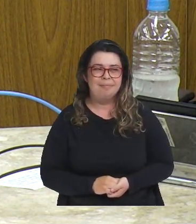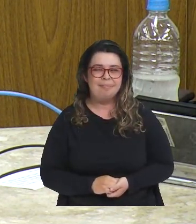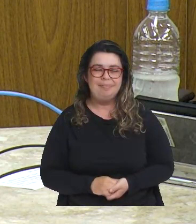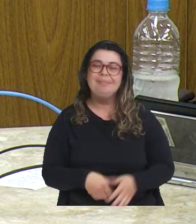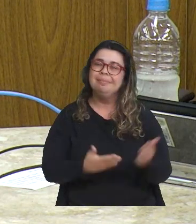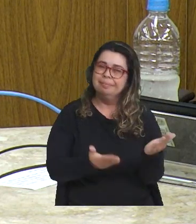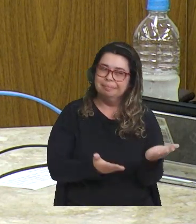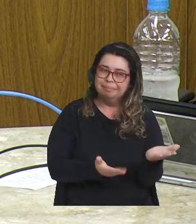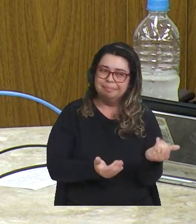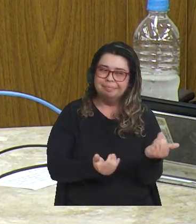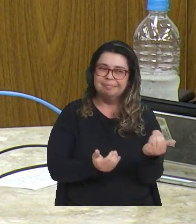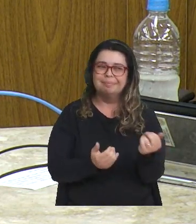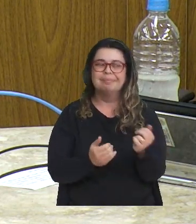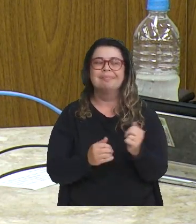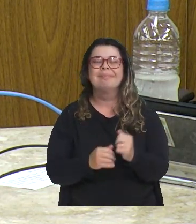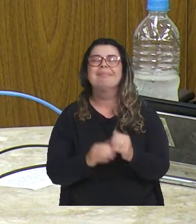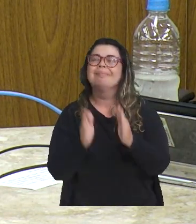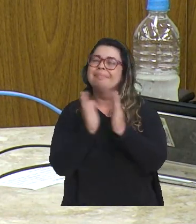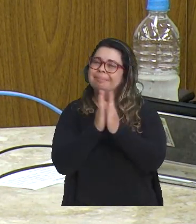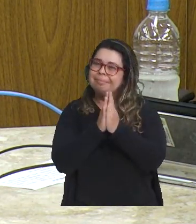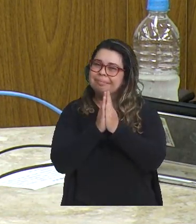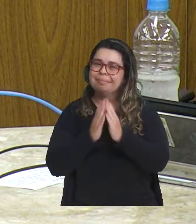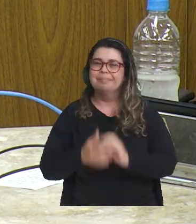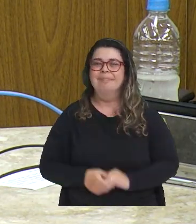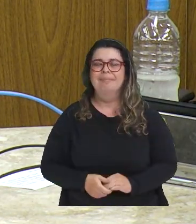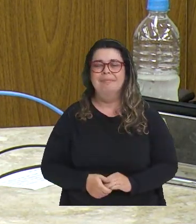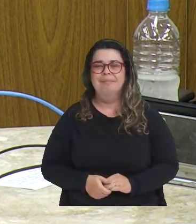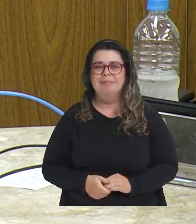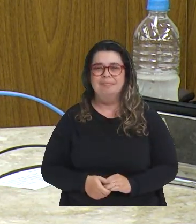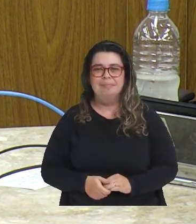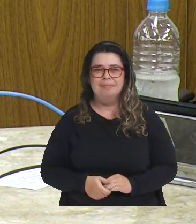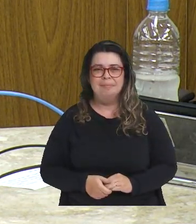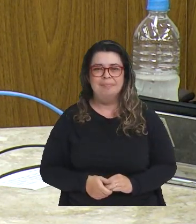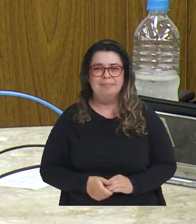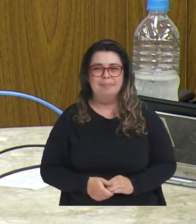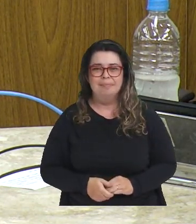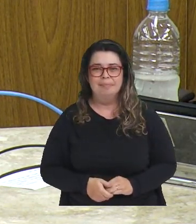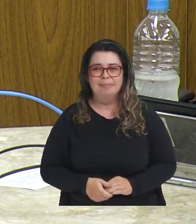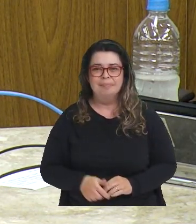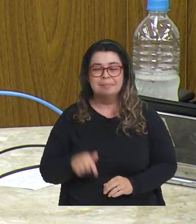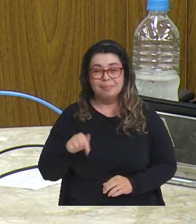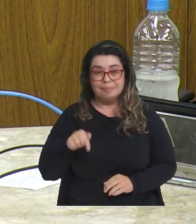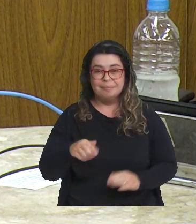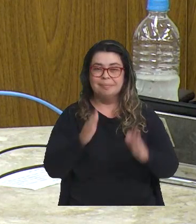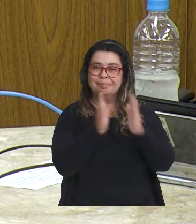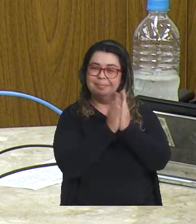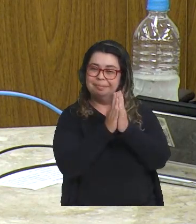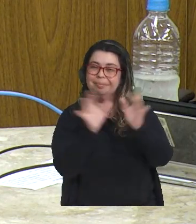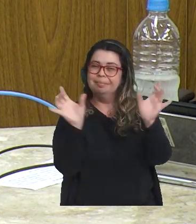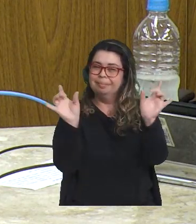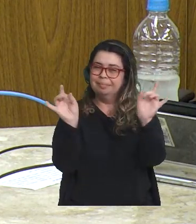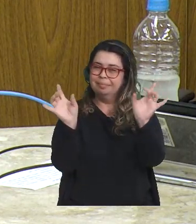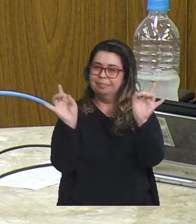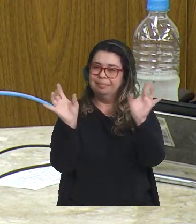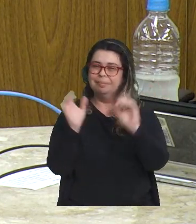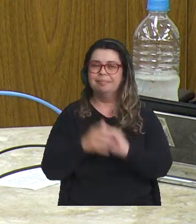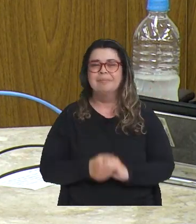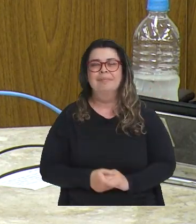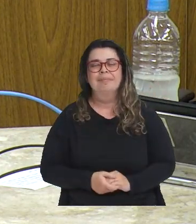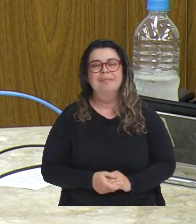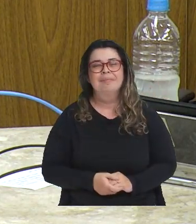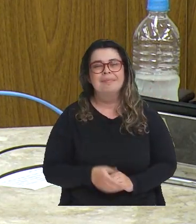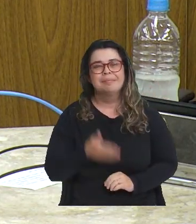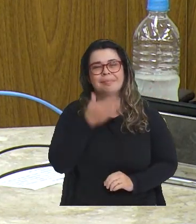jovens, parabéns para vocês. Mas essa, eu quero externar esse parabéns em especial para os